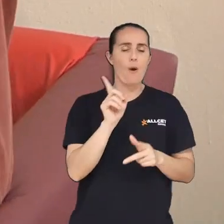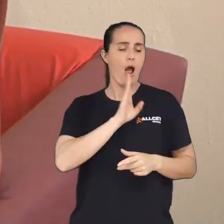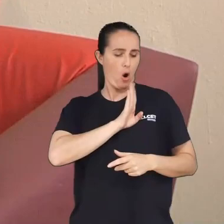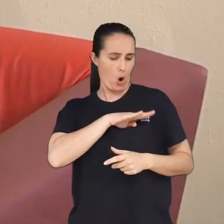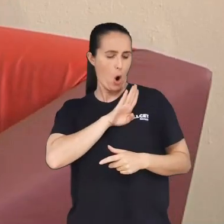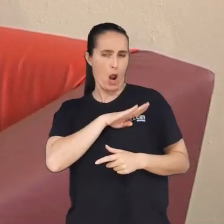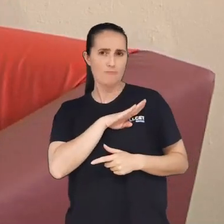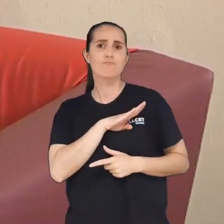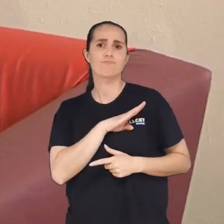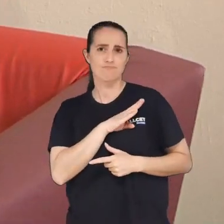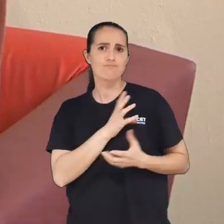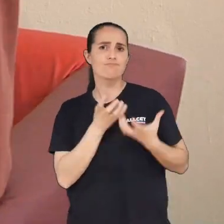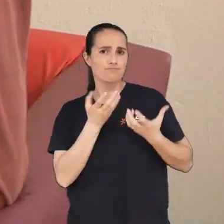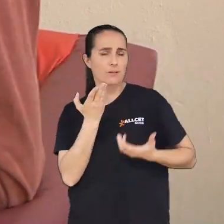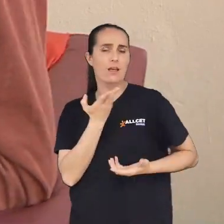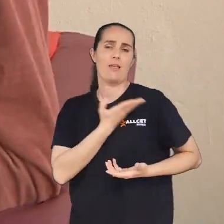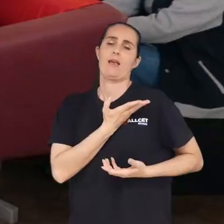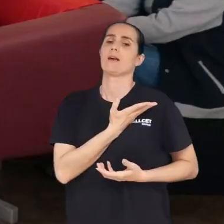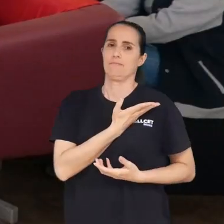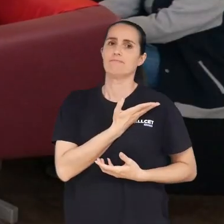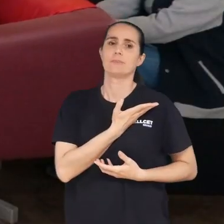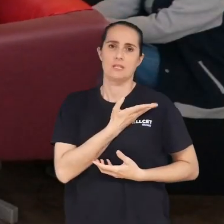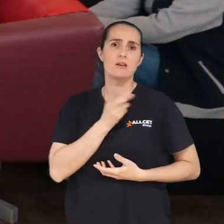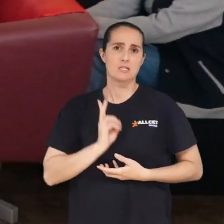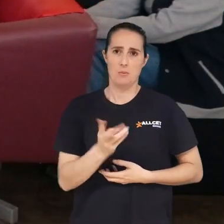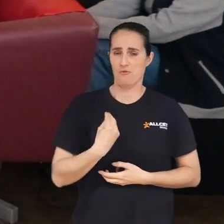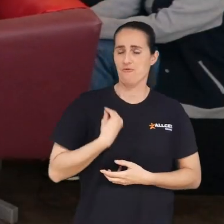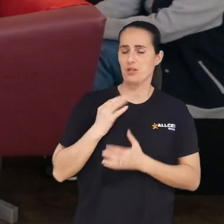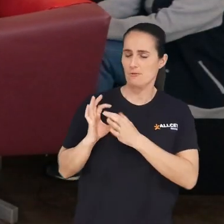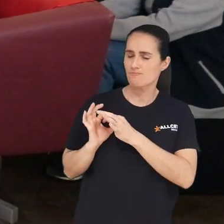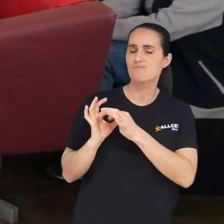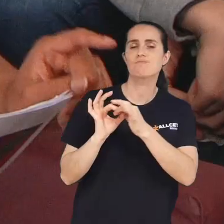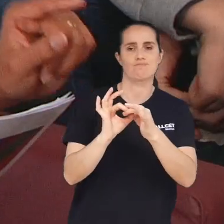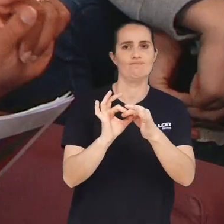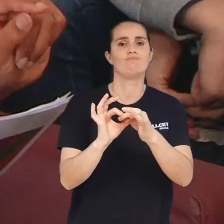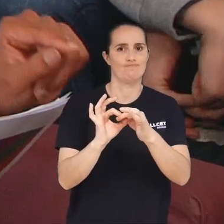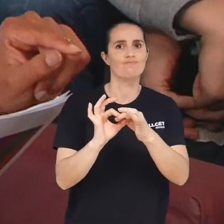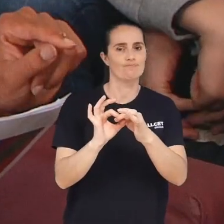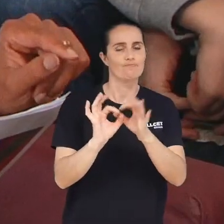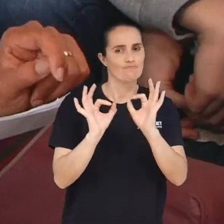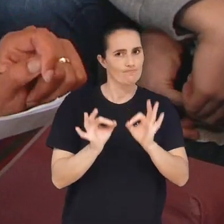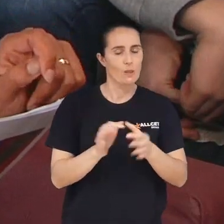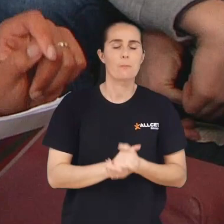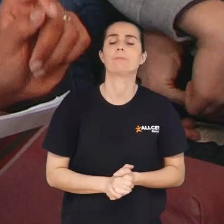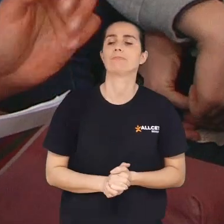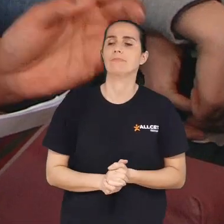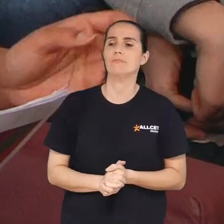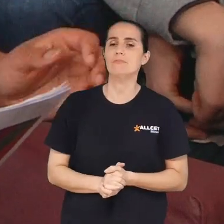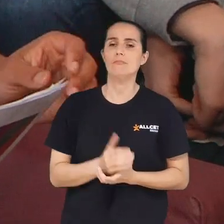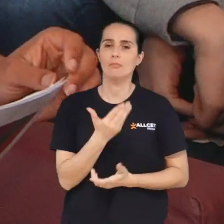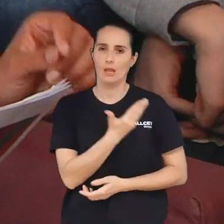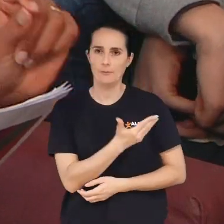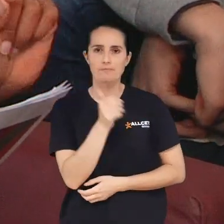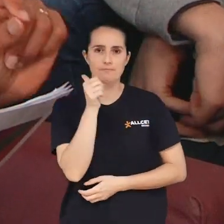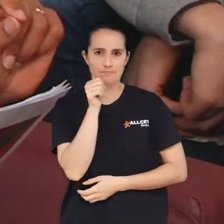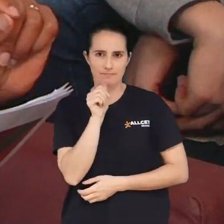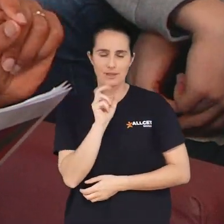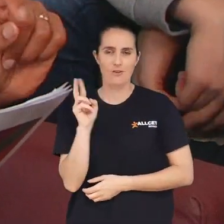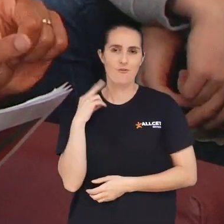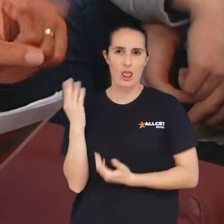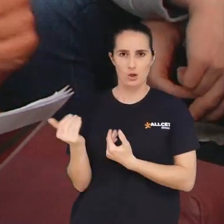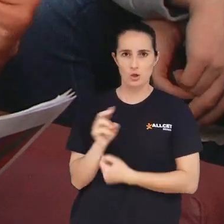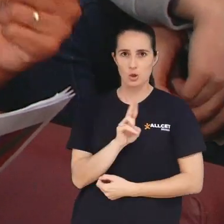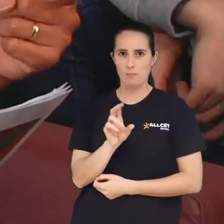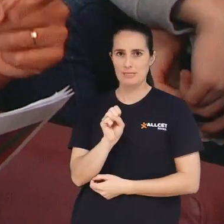levada para a vida toda. Podem ter certeza disso. Vereador, a Sara, nossa vereadora mirim, tem uma